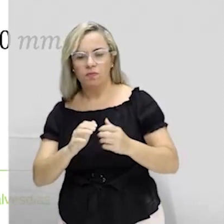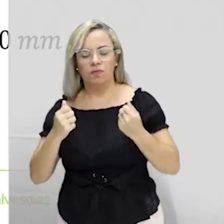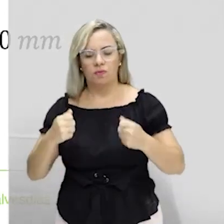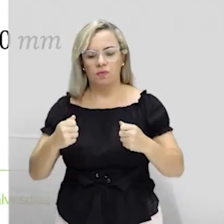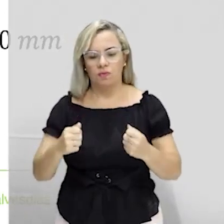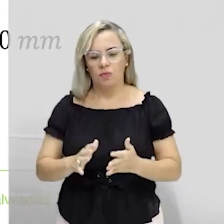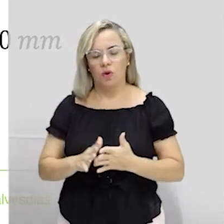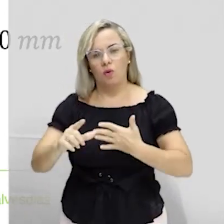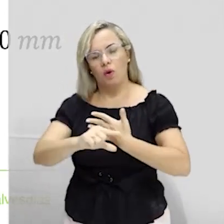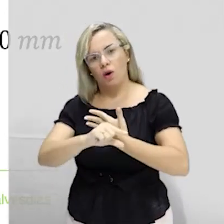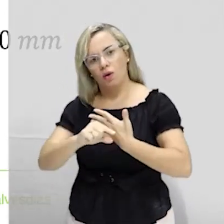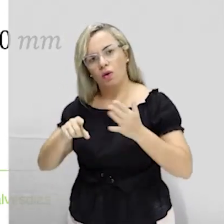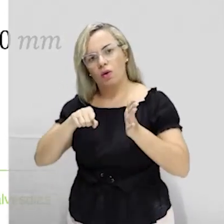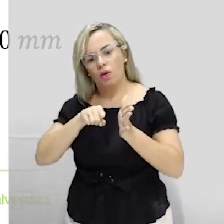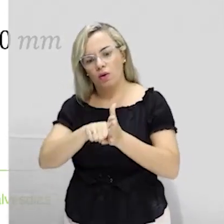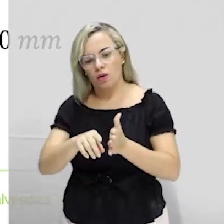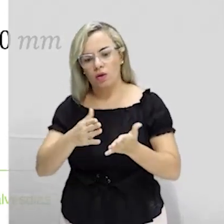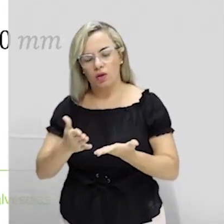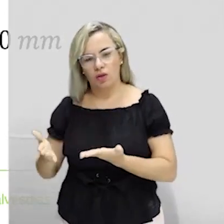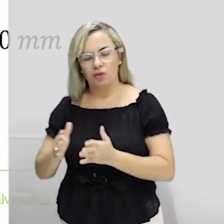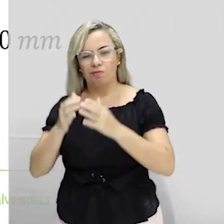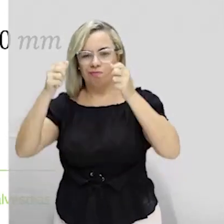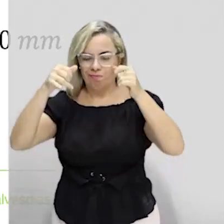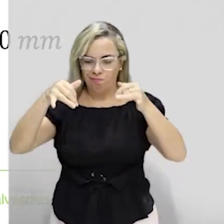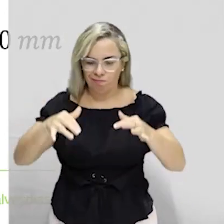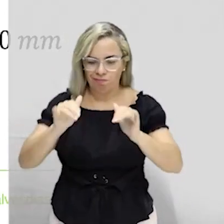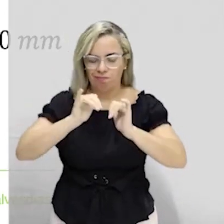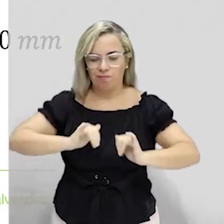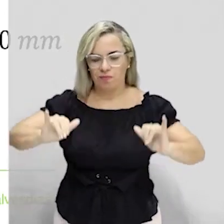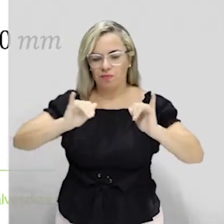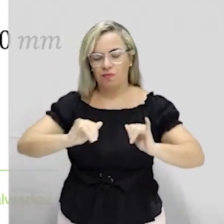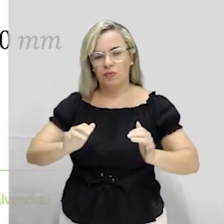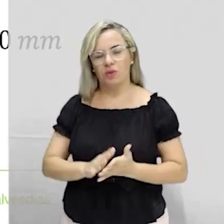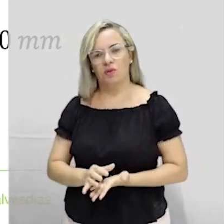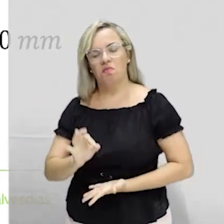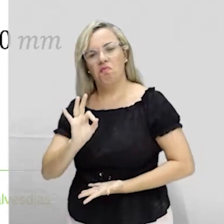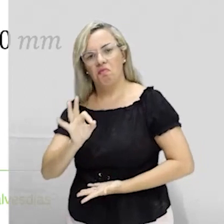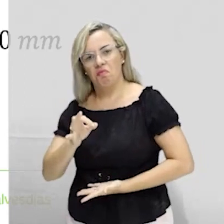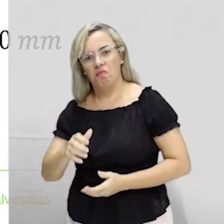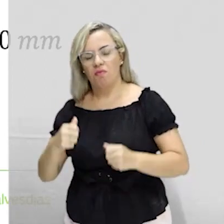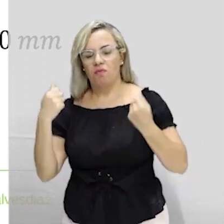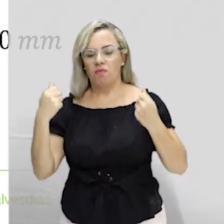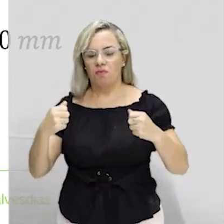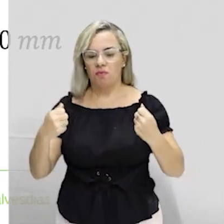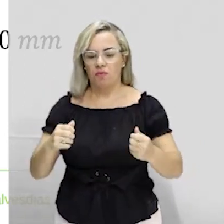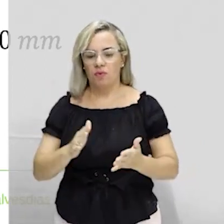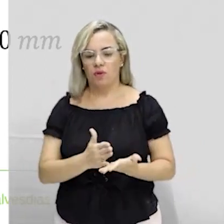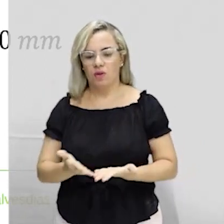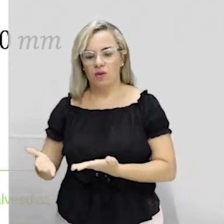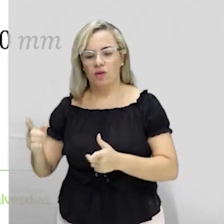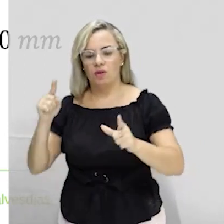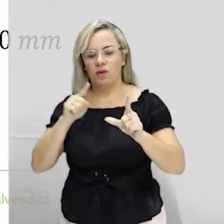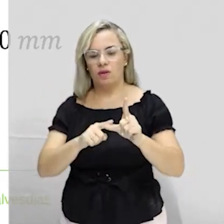autor da questão já nos abençoou com essa informação do jeitinho que a gente precisava. Então, já temos o gabarito letra B,